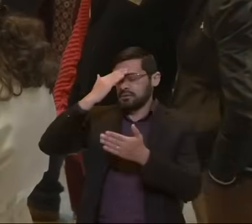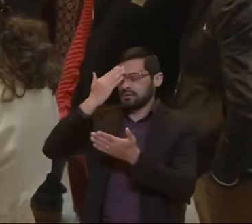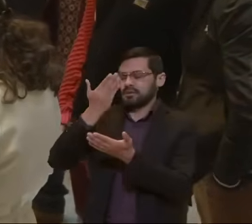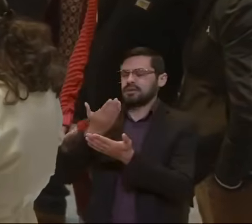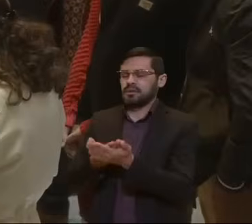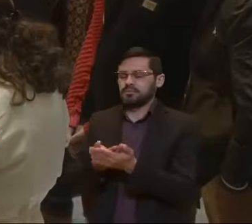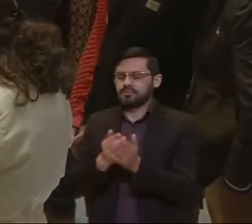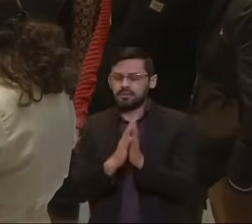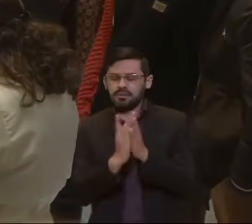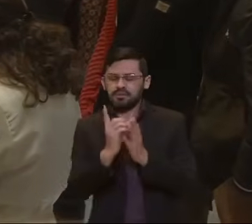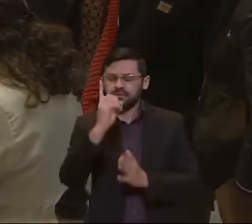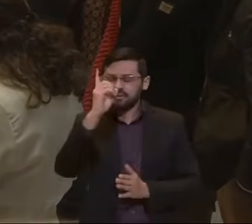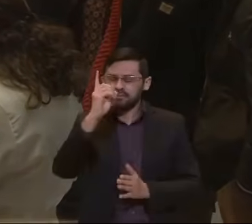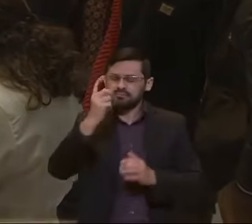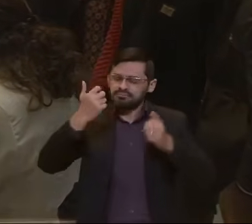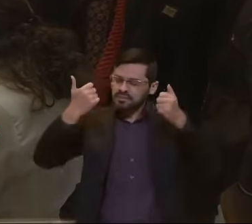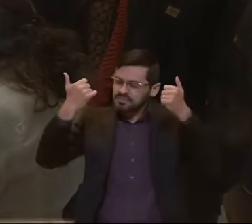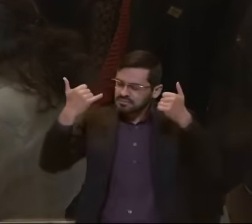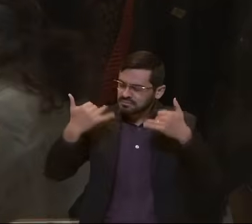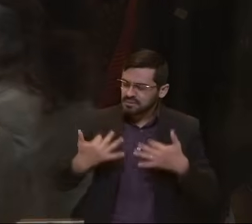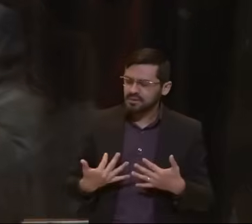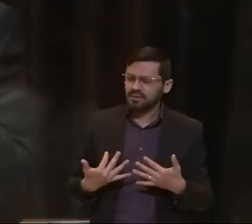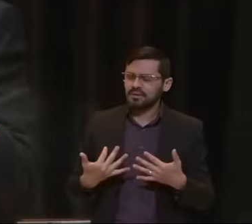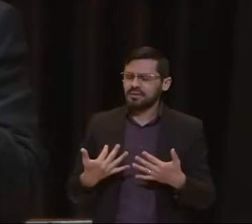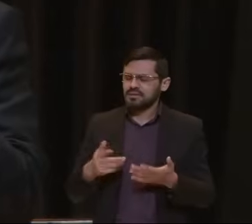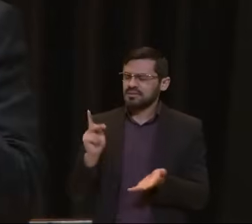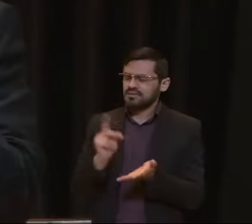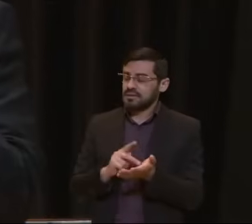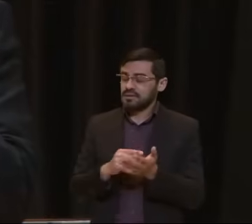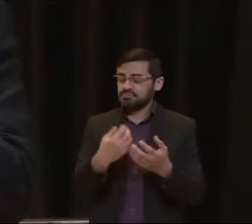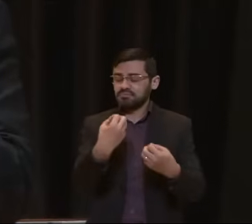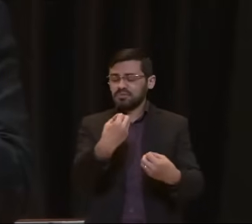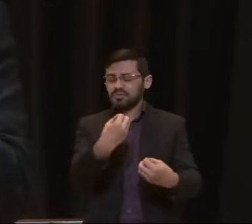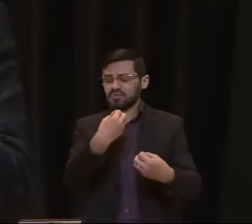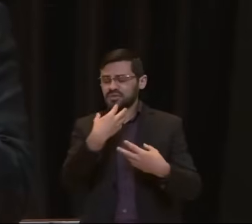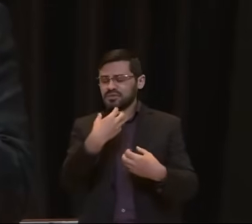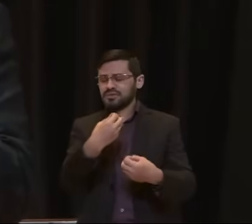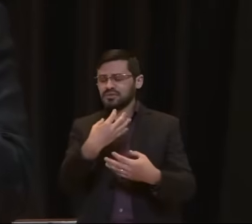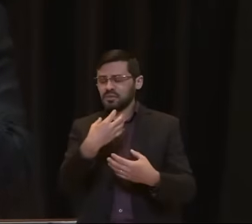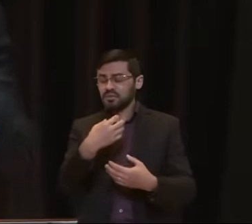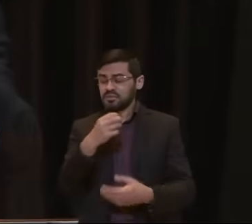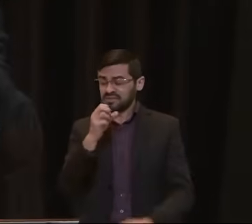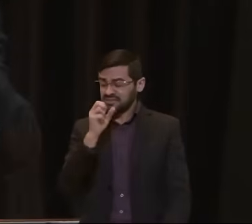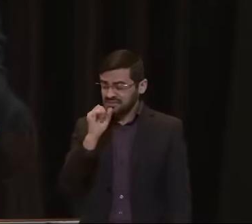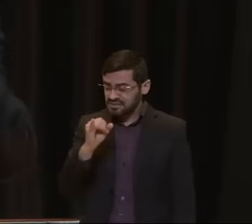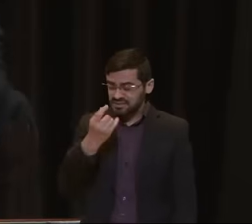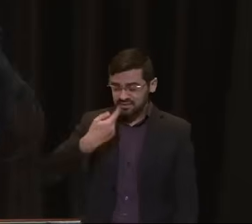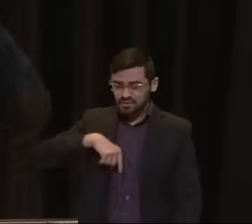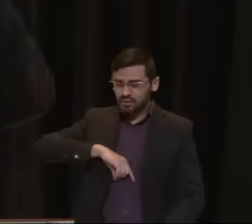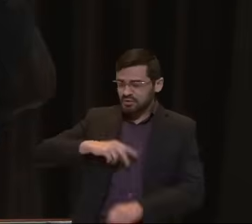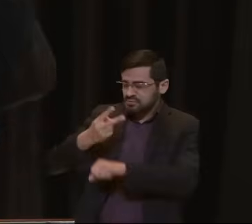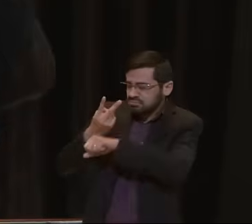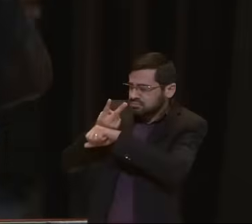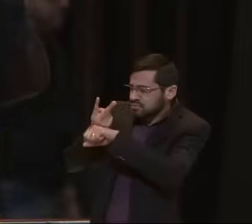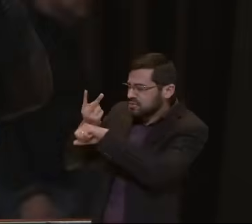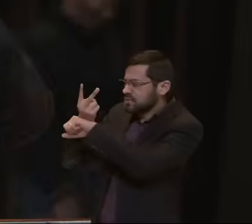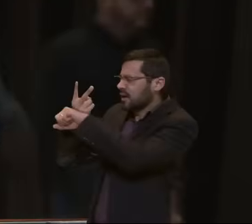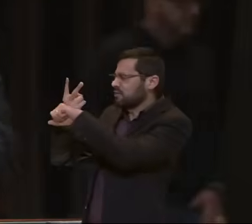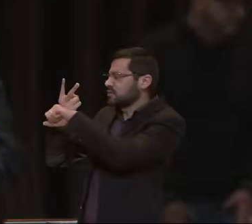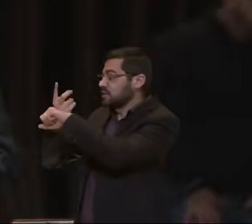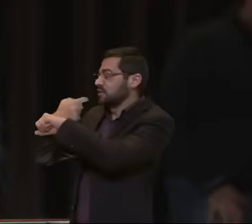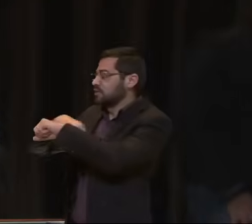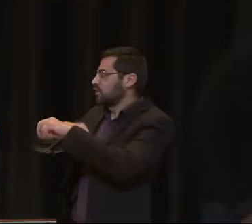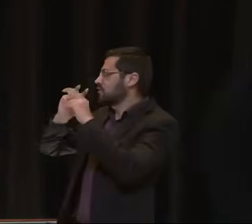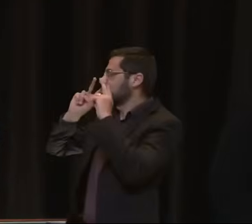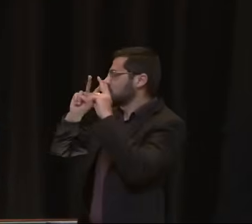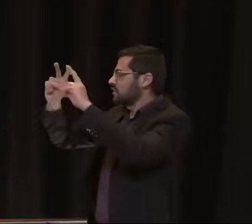disse. A tua palavra nos ensinou que se nós te buscarmos, nós veremos a glória